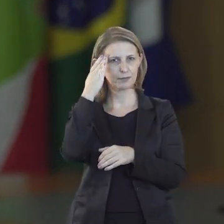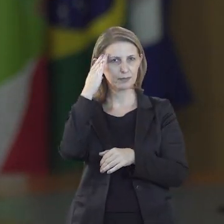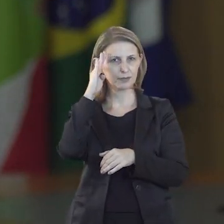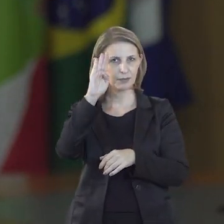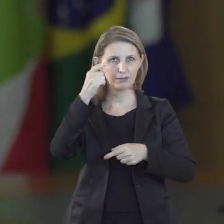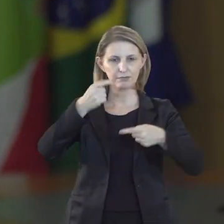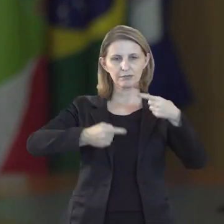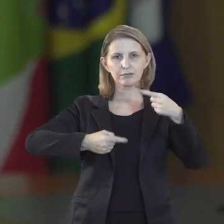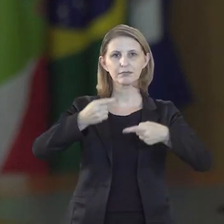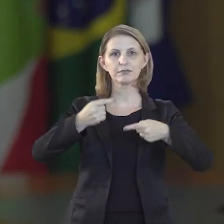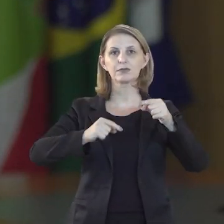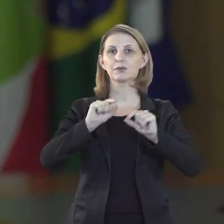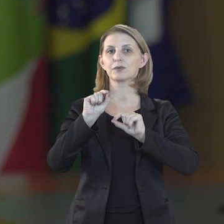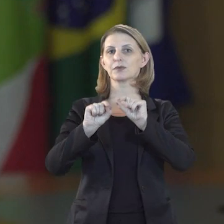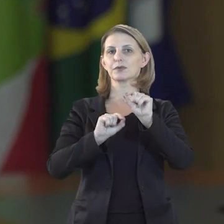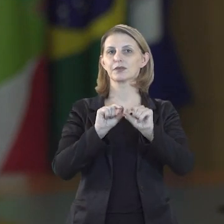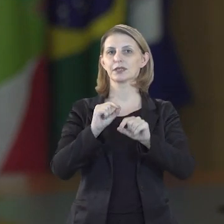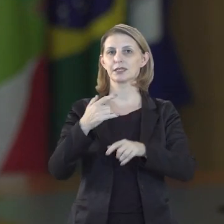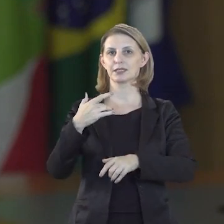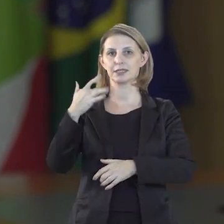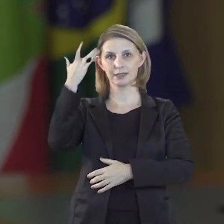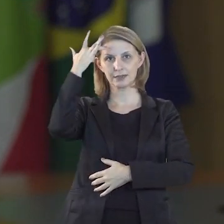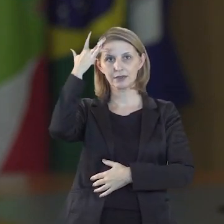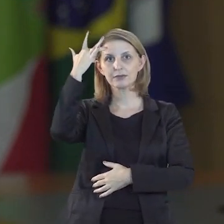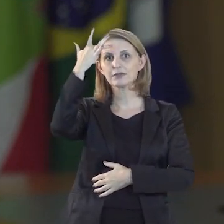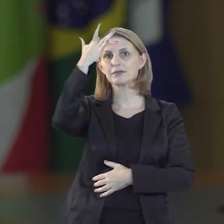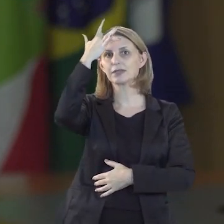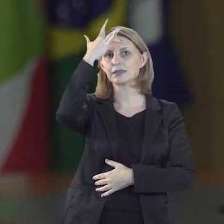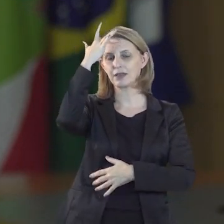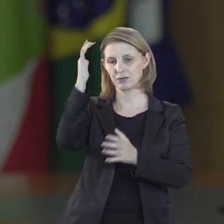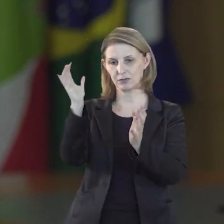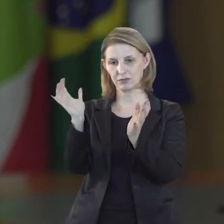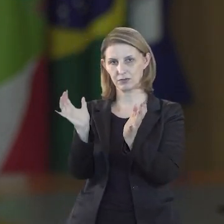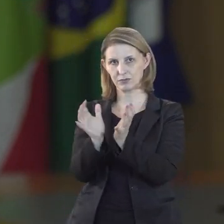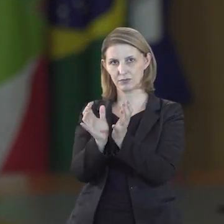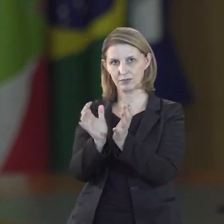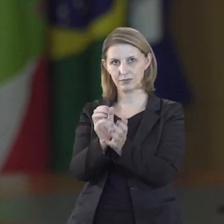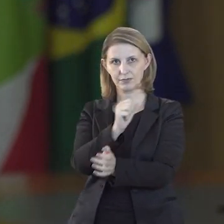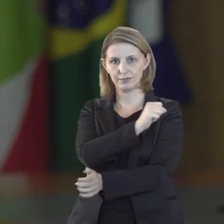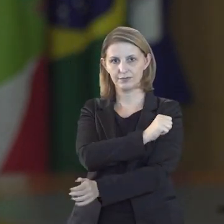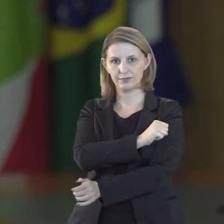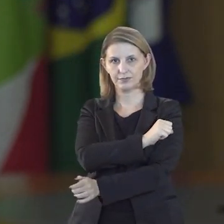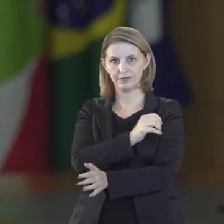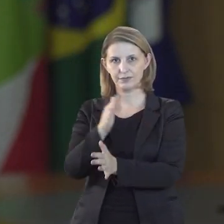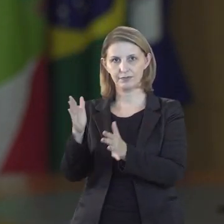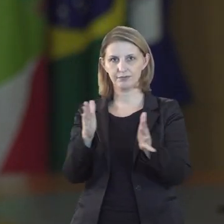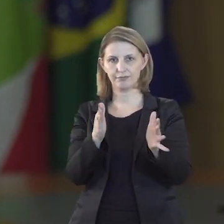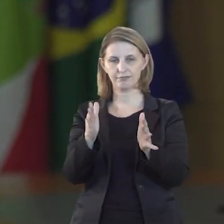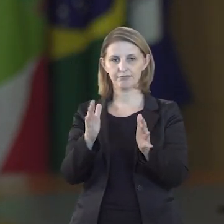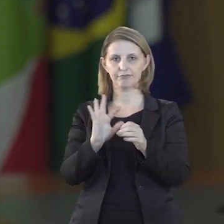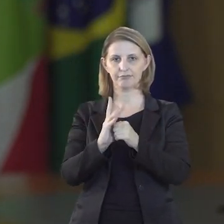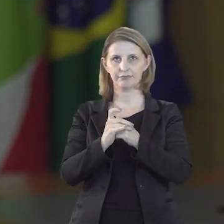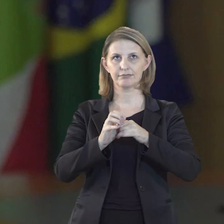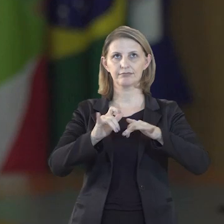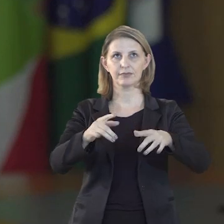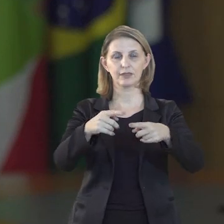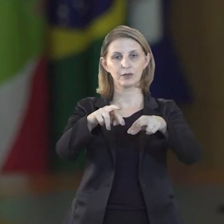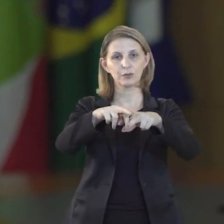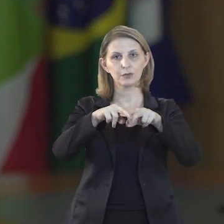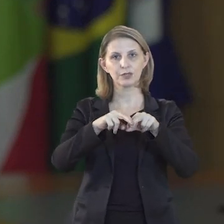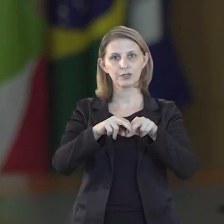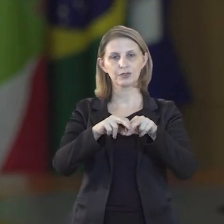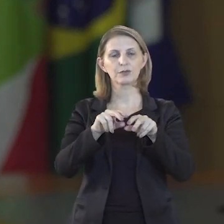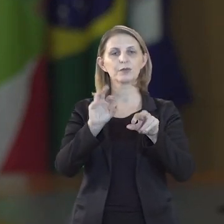tema central das nossas discussões será a saúde mental das equipes de enfermagem em tempos de crise. Para